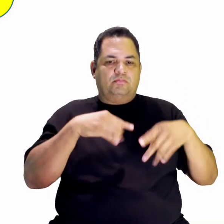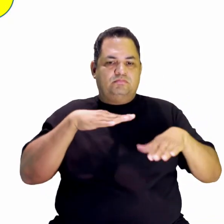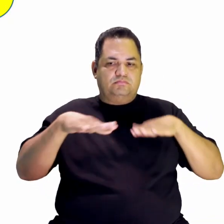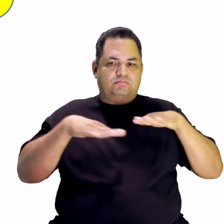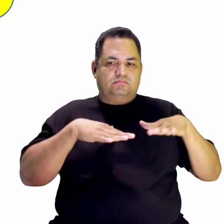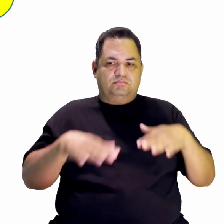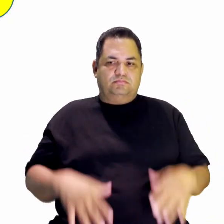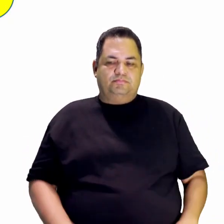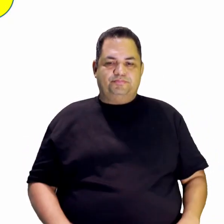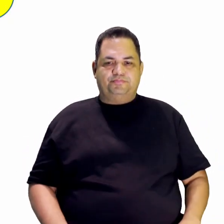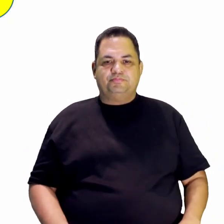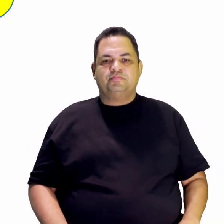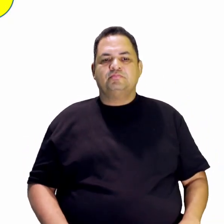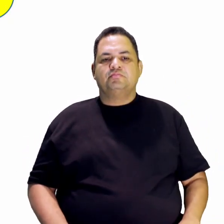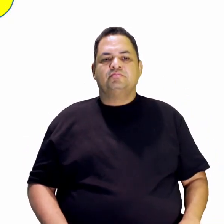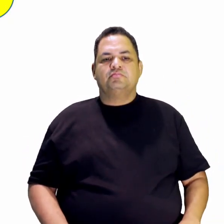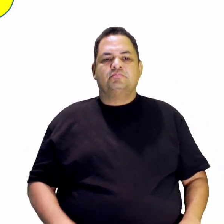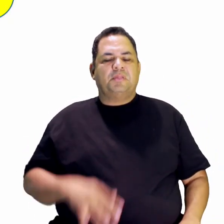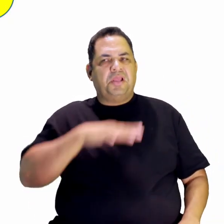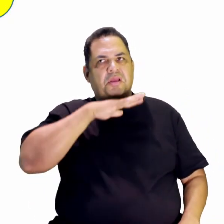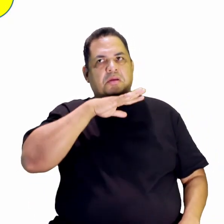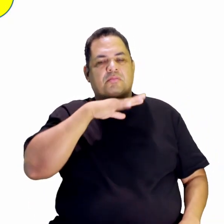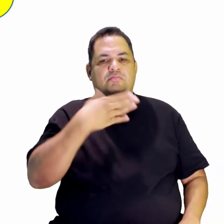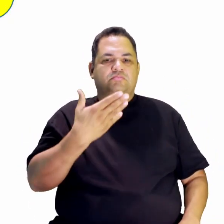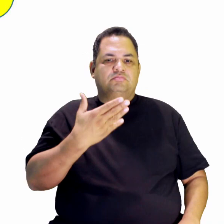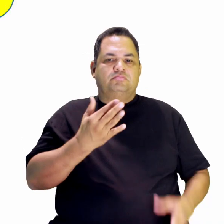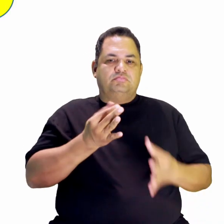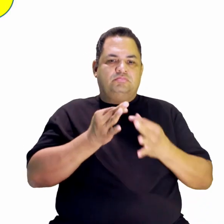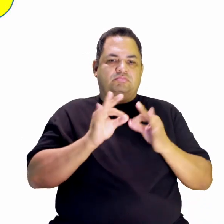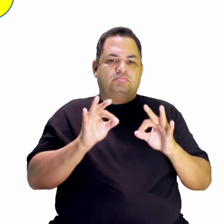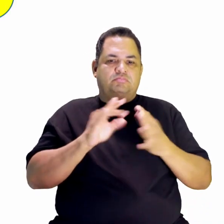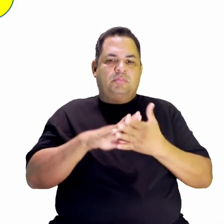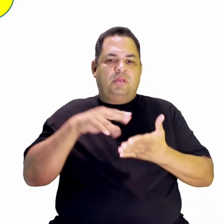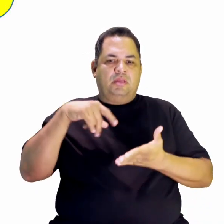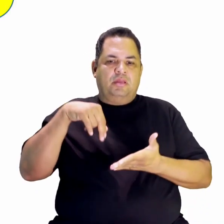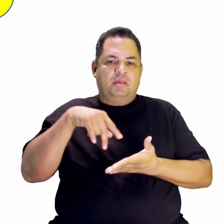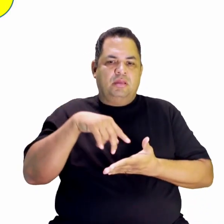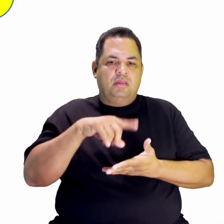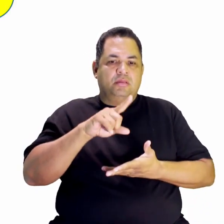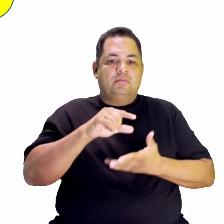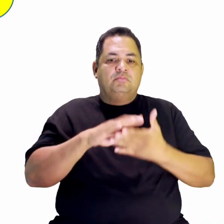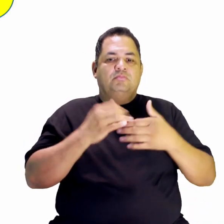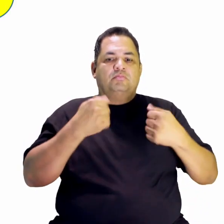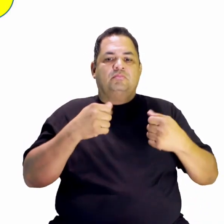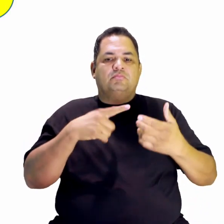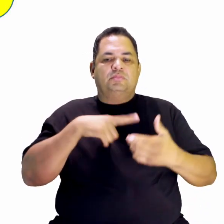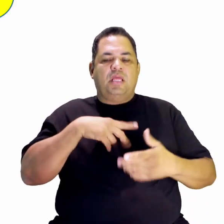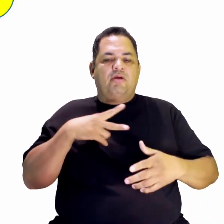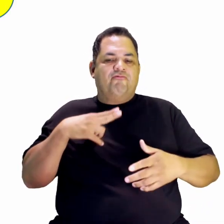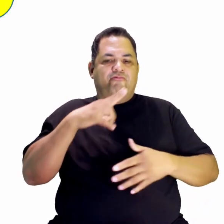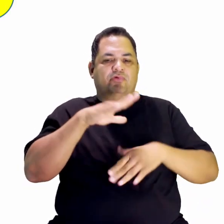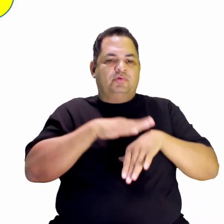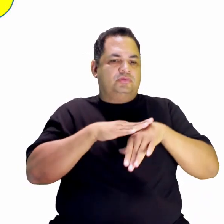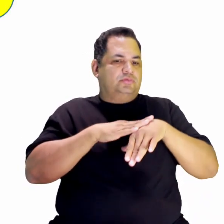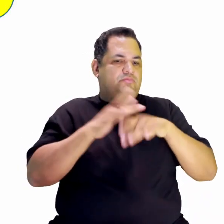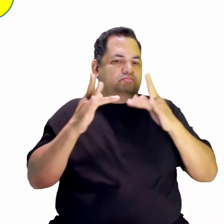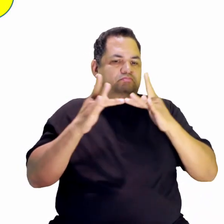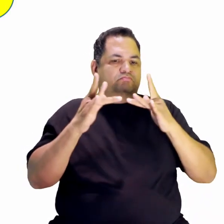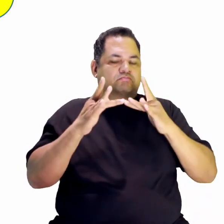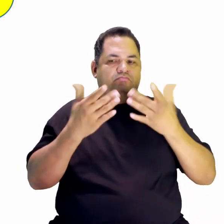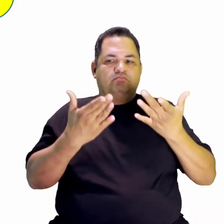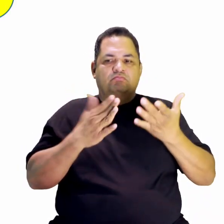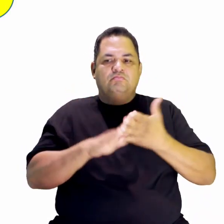movimento. Não quer dizer que isso é ruim, nós já vimos aí. O simples ato de caminhar só é possível por causa da força de atrito. Senão